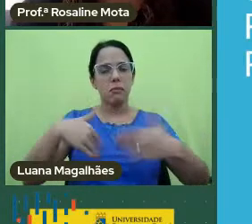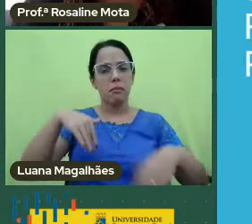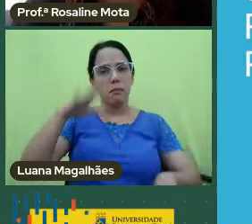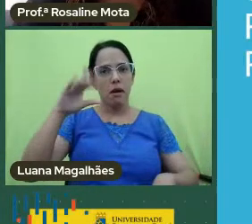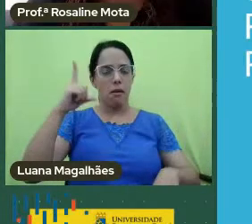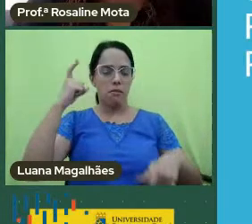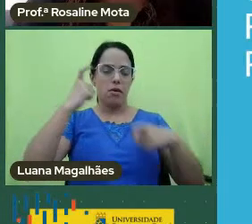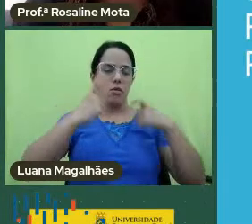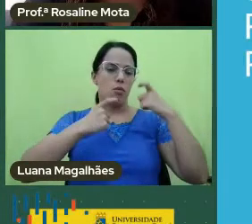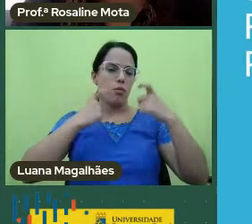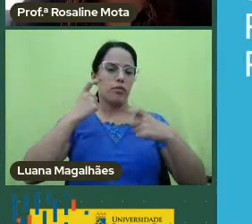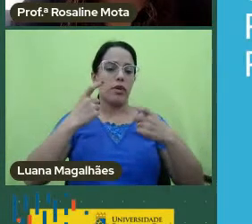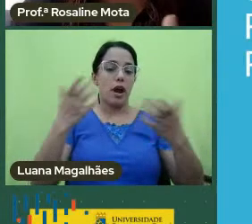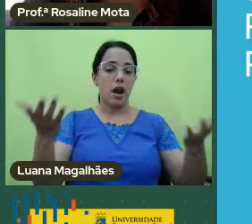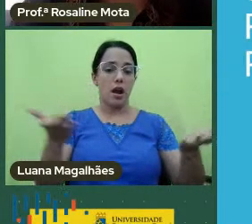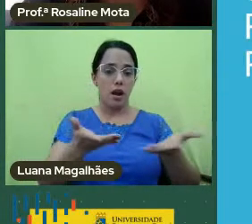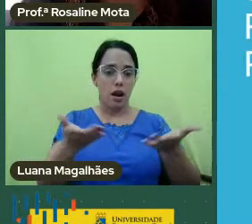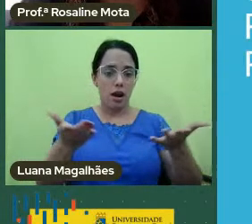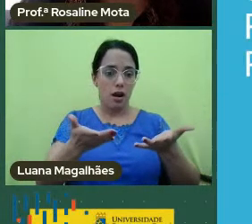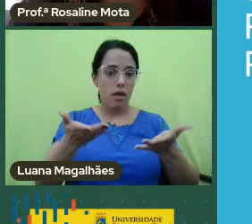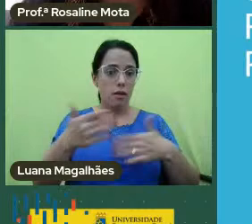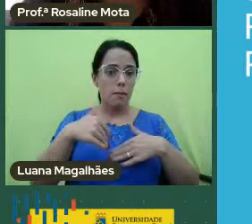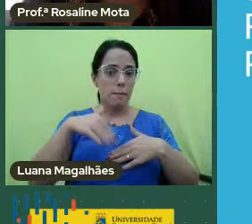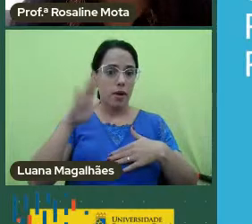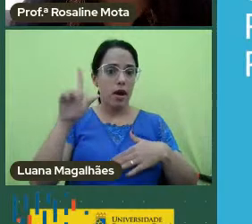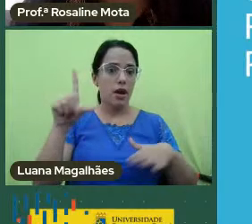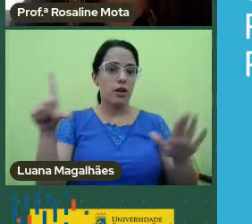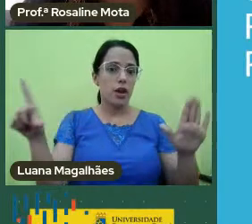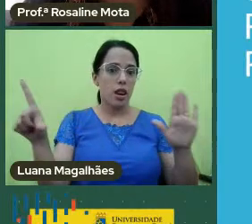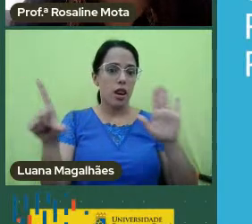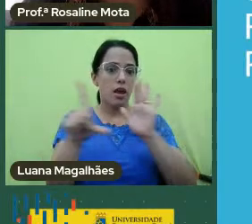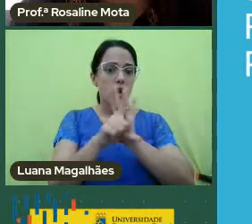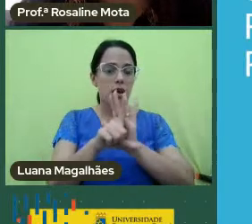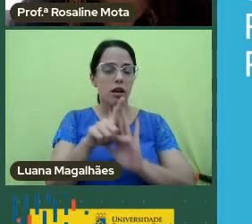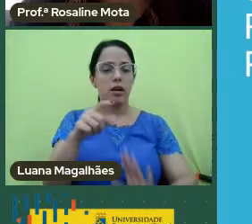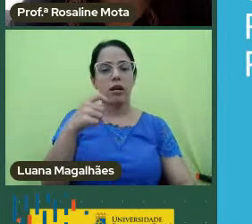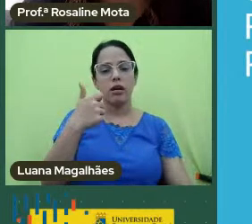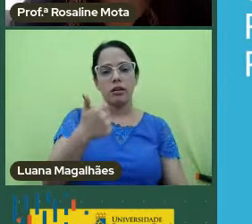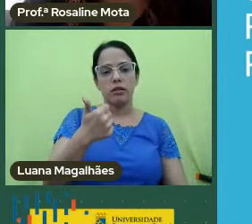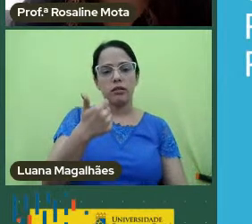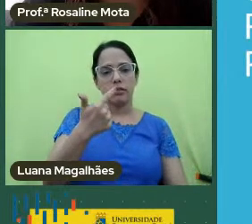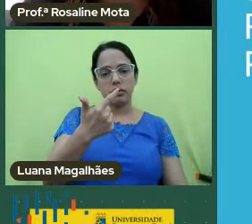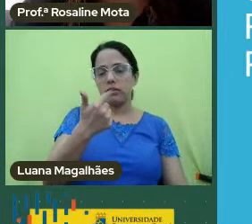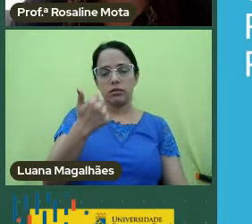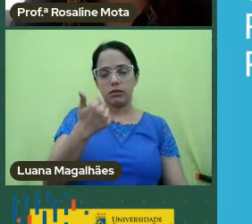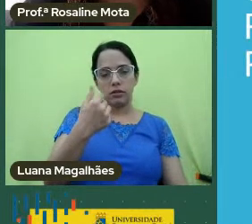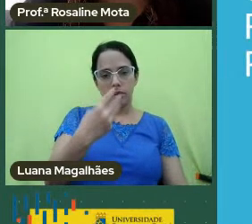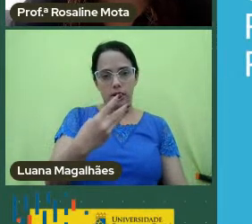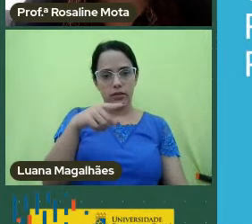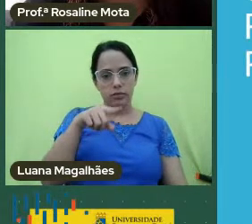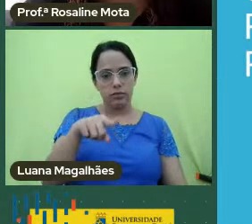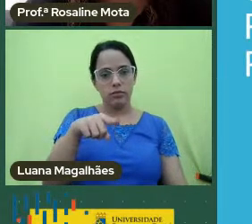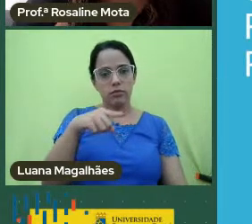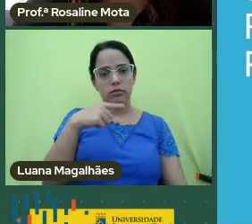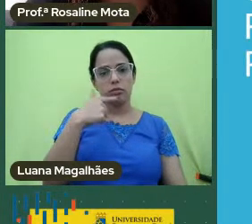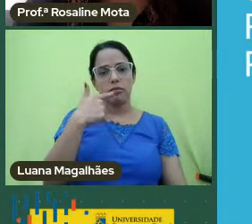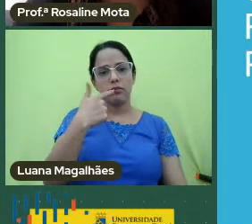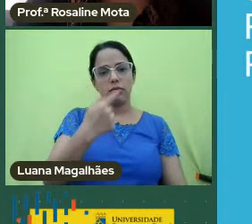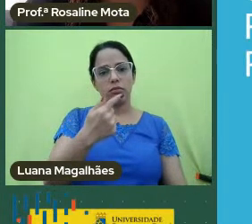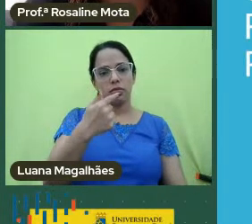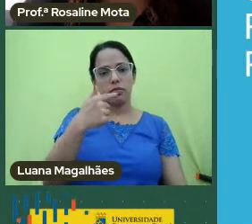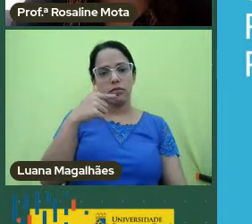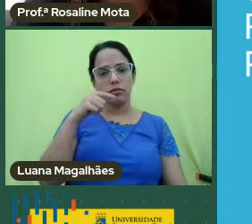preocupação como agora, a partir da Lei 13.787, de 27 de dezembro de 2018,